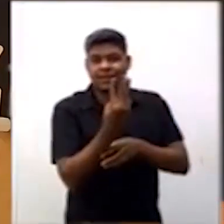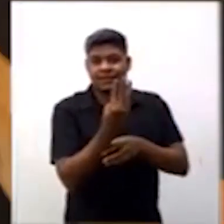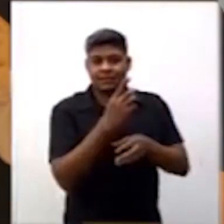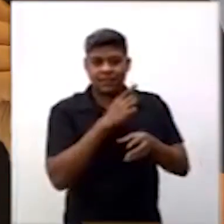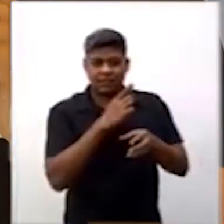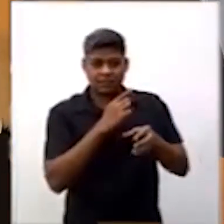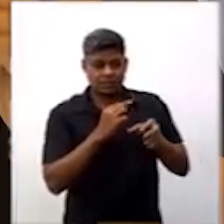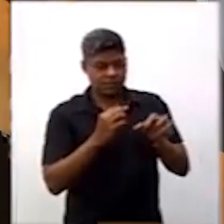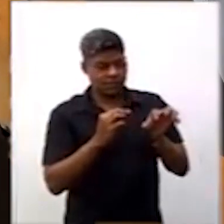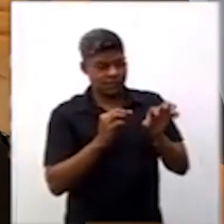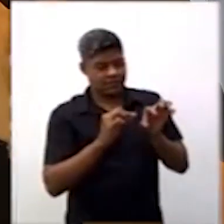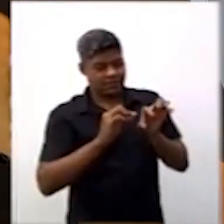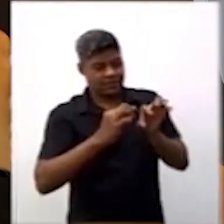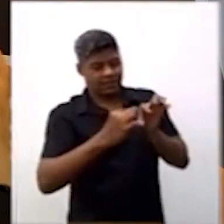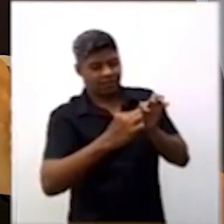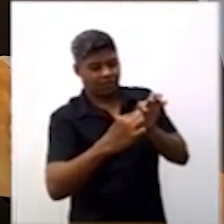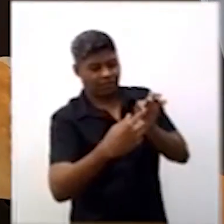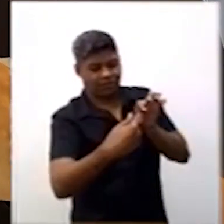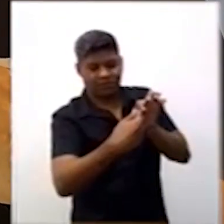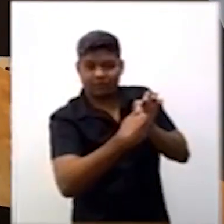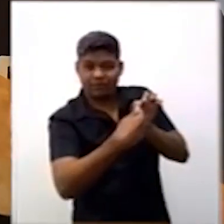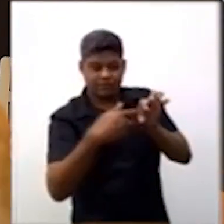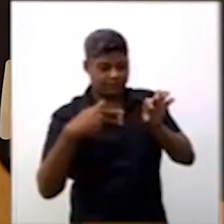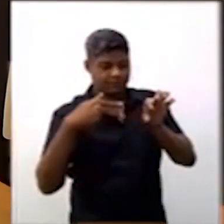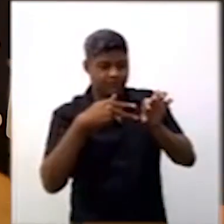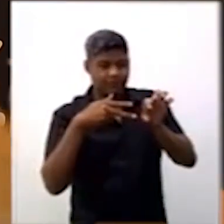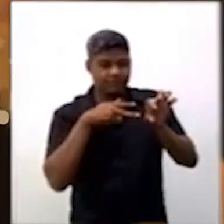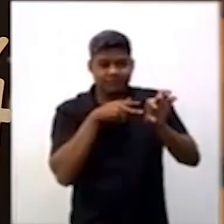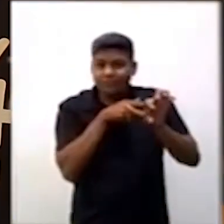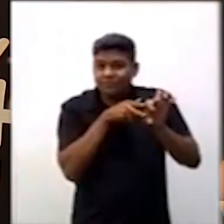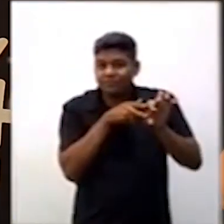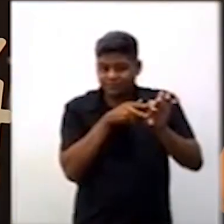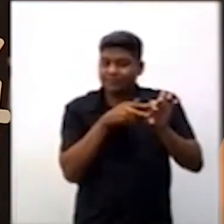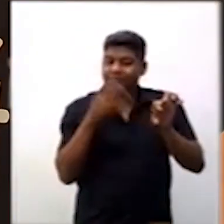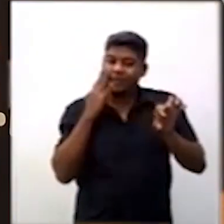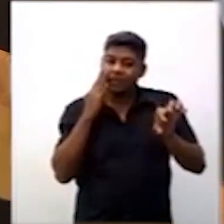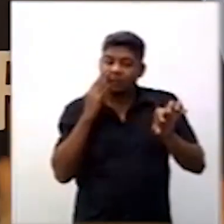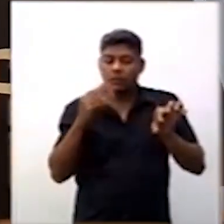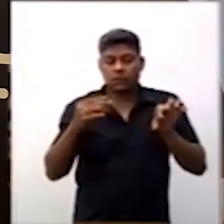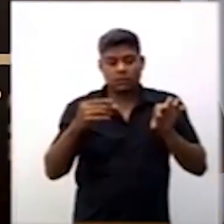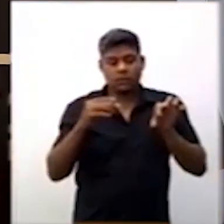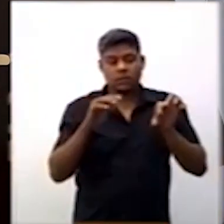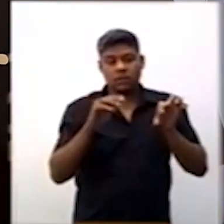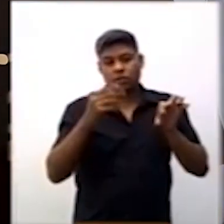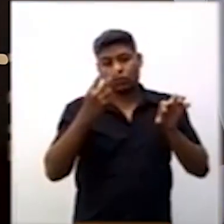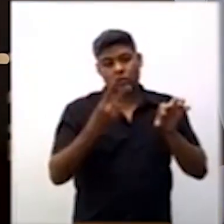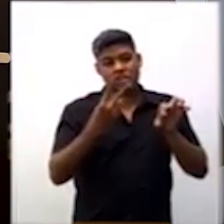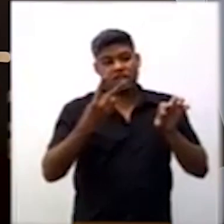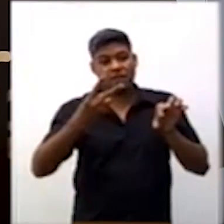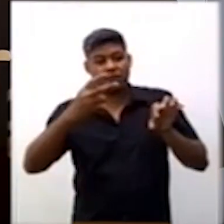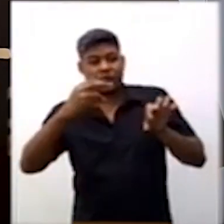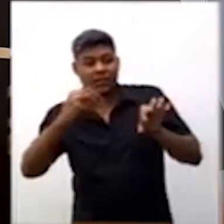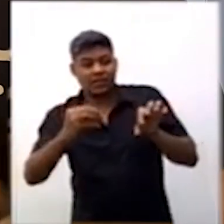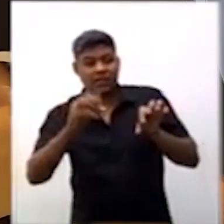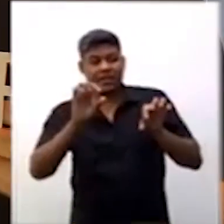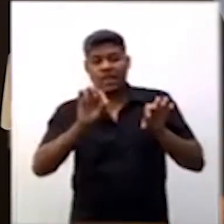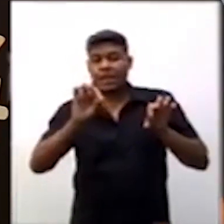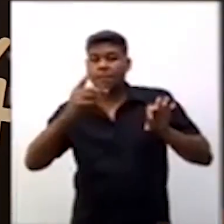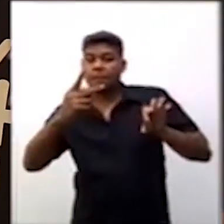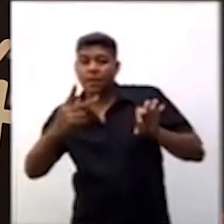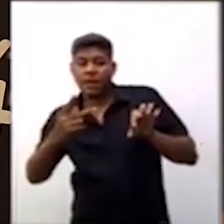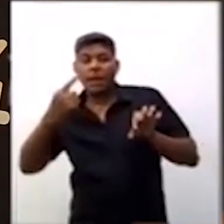que determinam a diferença de potencial, e aí vou supor uma tomada de 220 volts de DDP, e